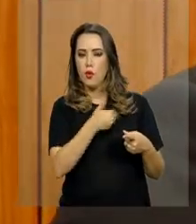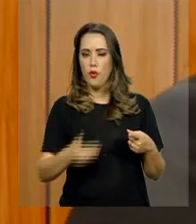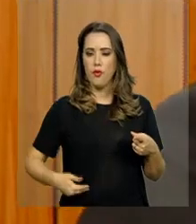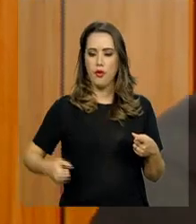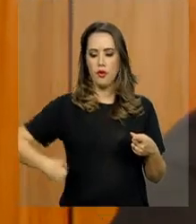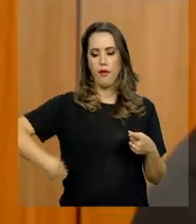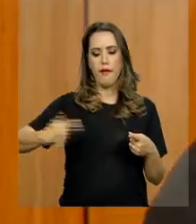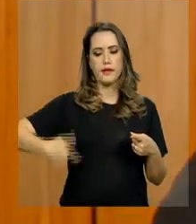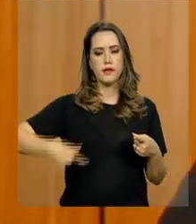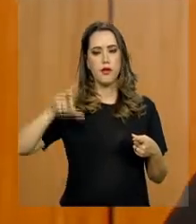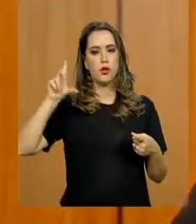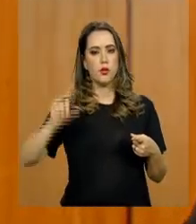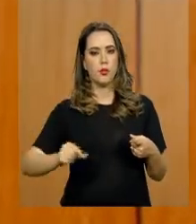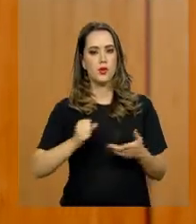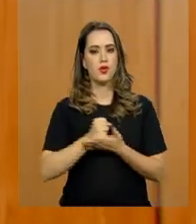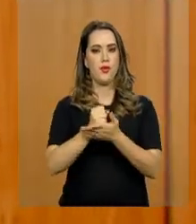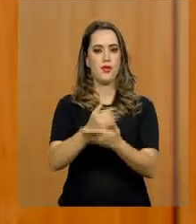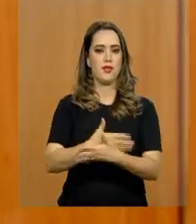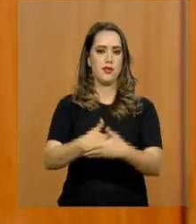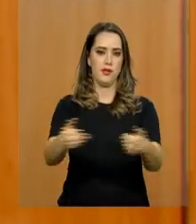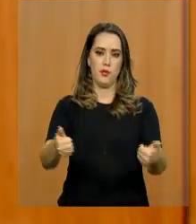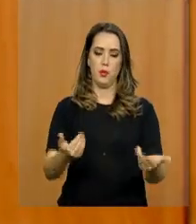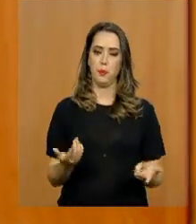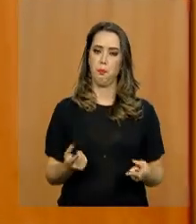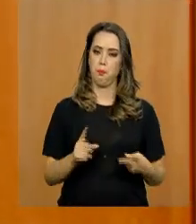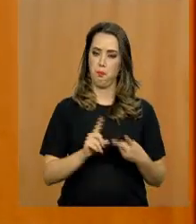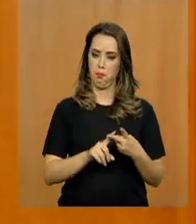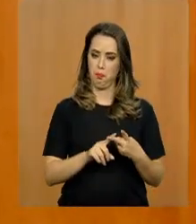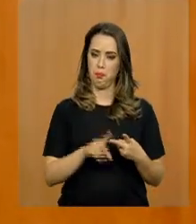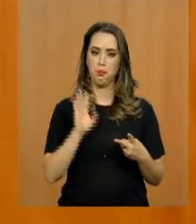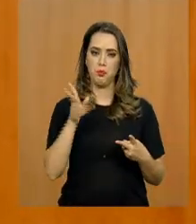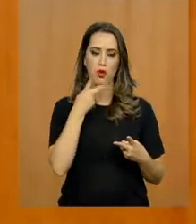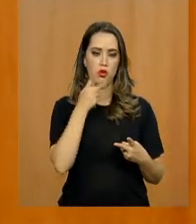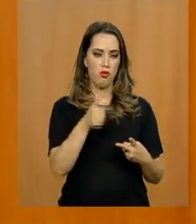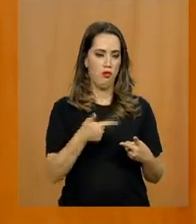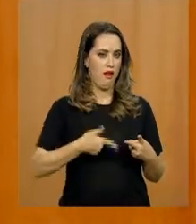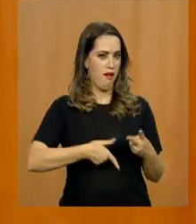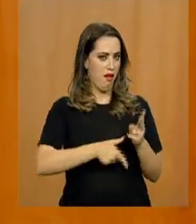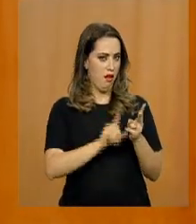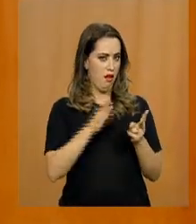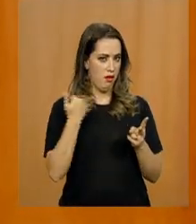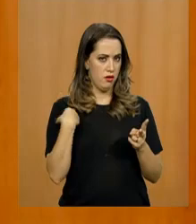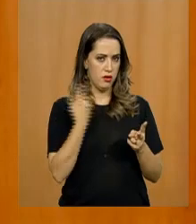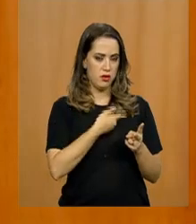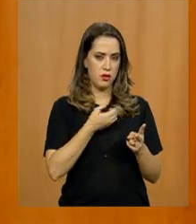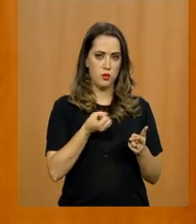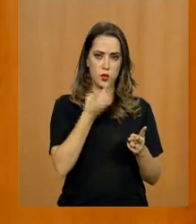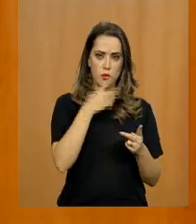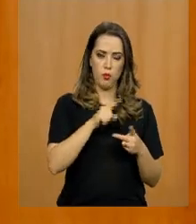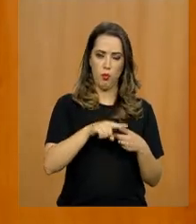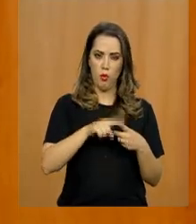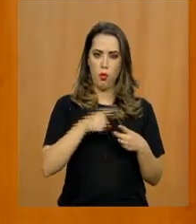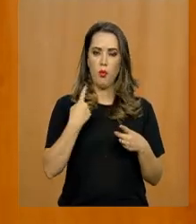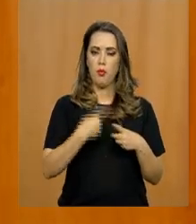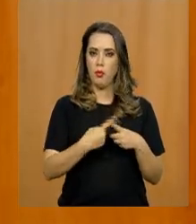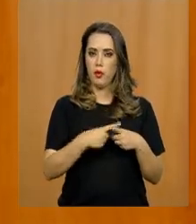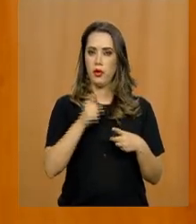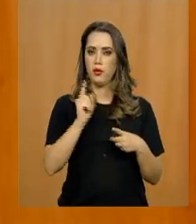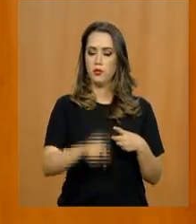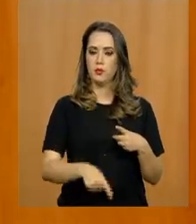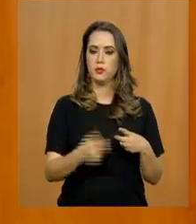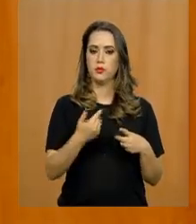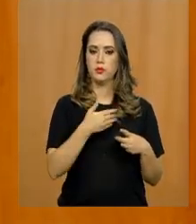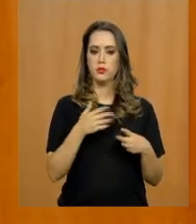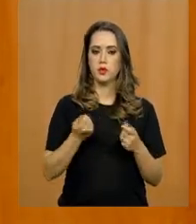oferecendo um serviço melhor com maior qualidade como já disse nós teremos uma grande vantagem de início que é